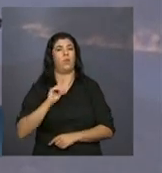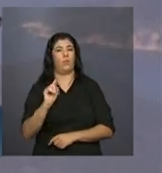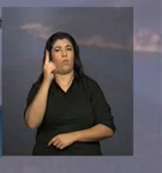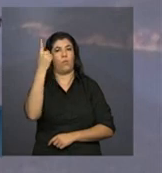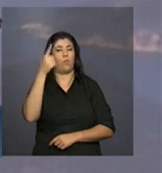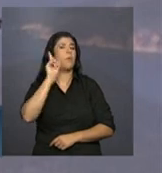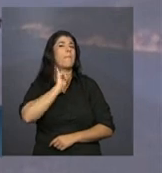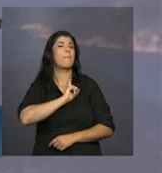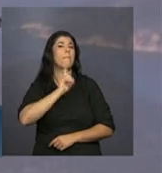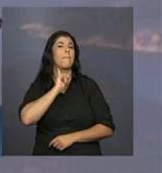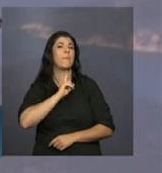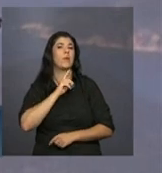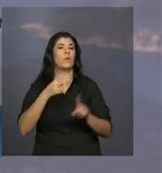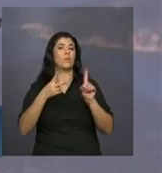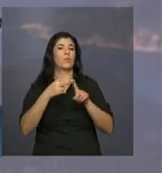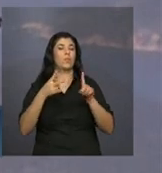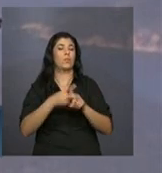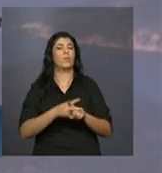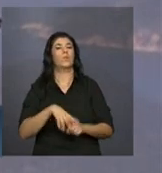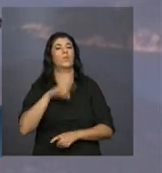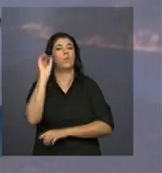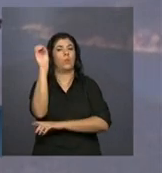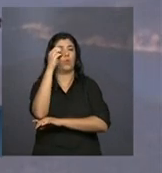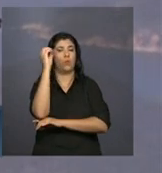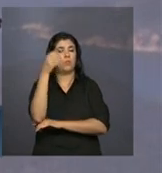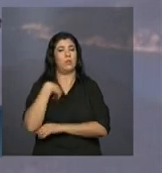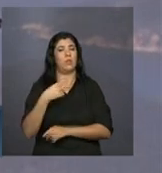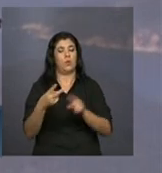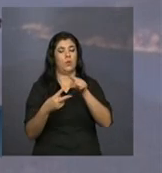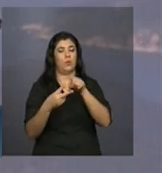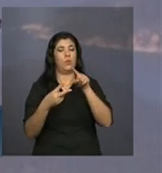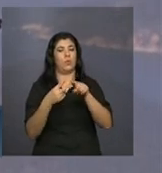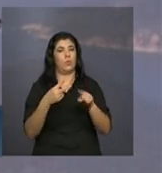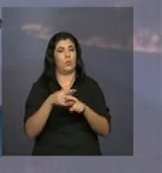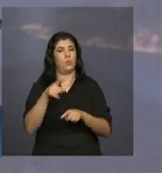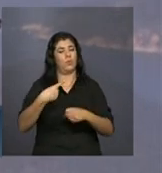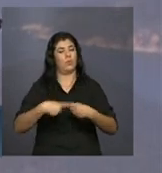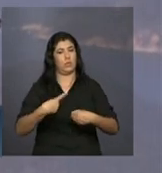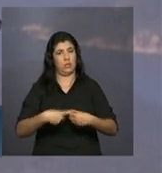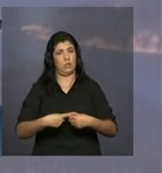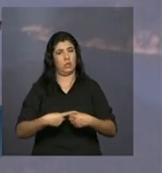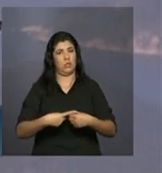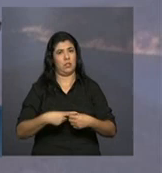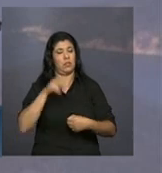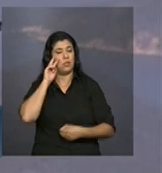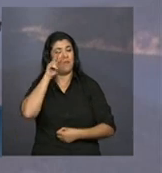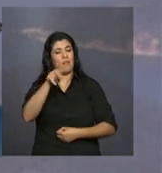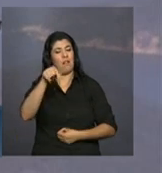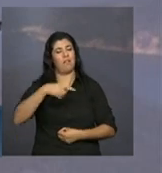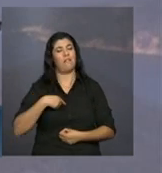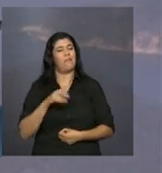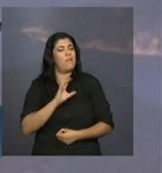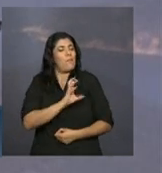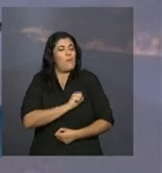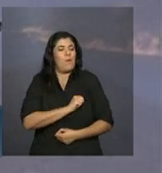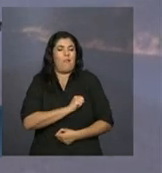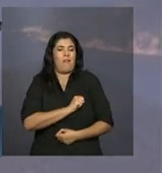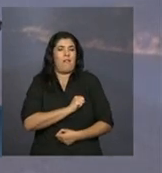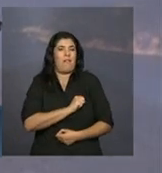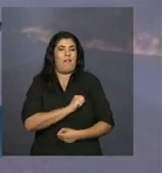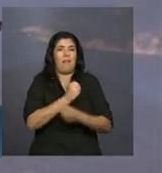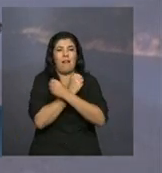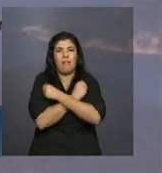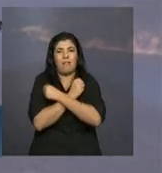outro é o Rio Grande do Sul. Essa cidade é uma cidade amada por todos os brasileiros. Então,